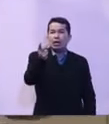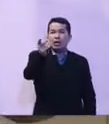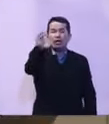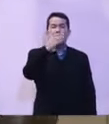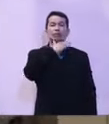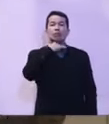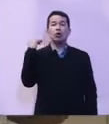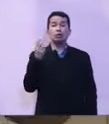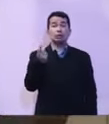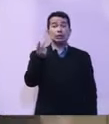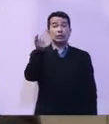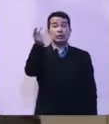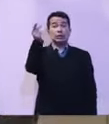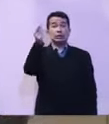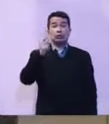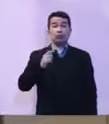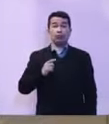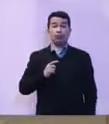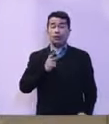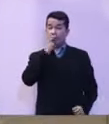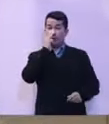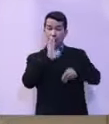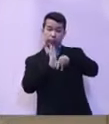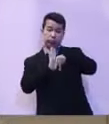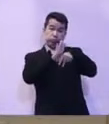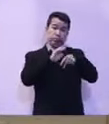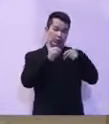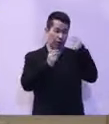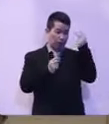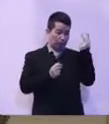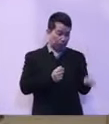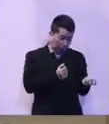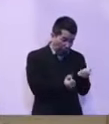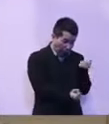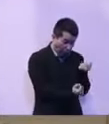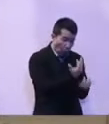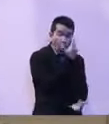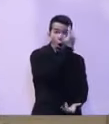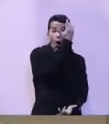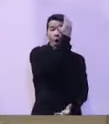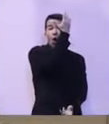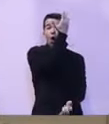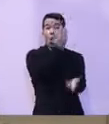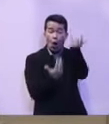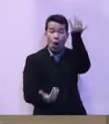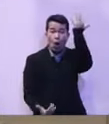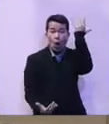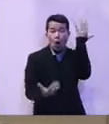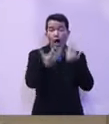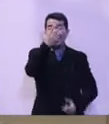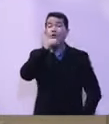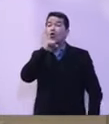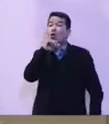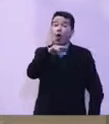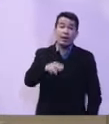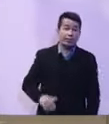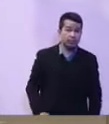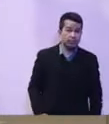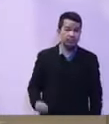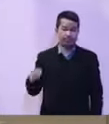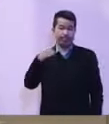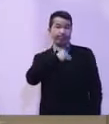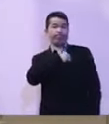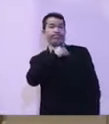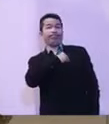para um lugar horrível chamado inferno. E então Deus tomou o nosso lugar na cruz, e sobre a cruz, sobre